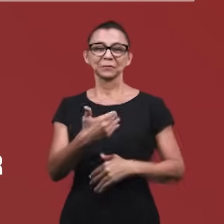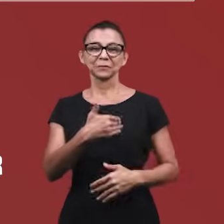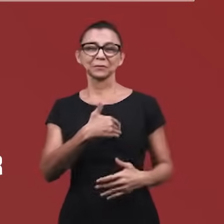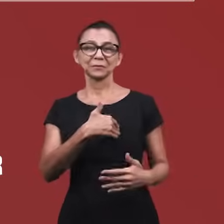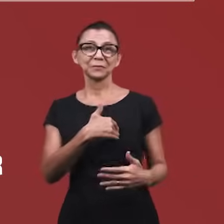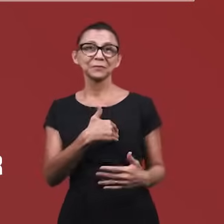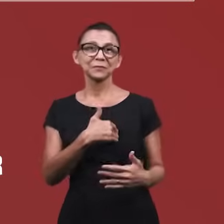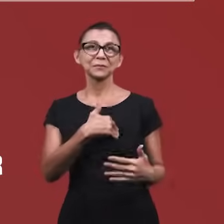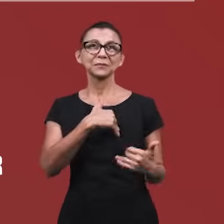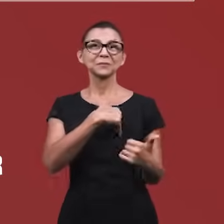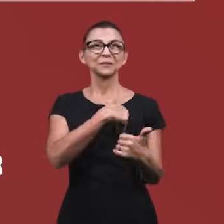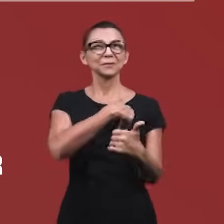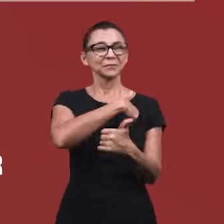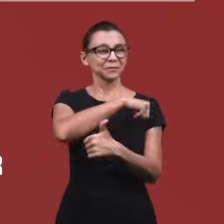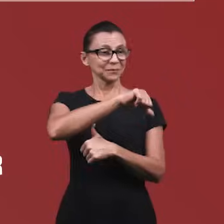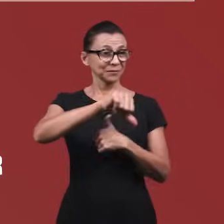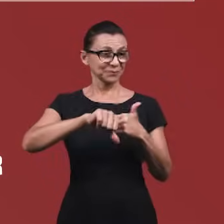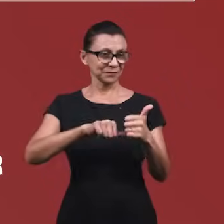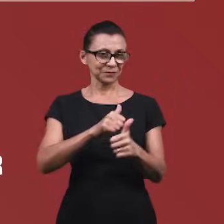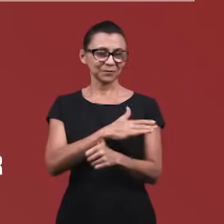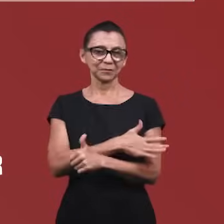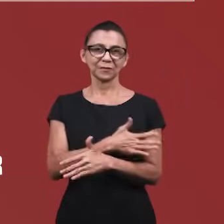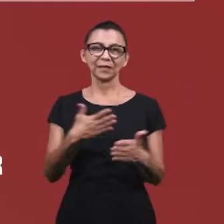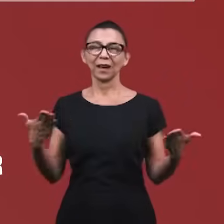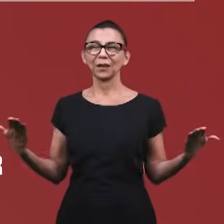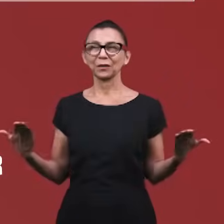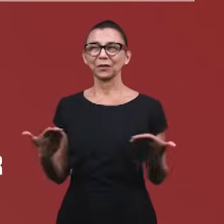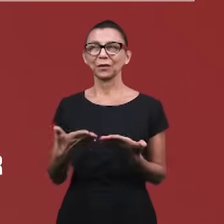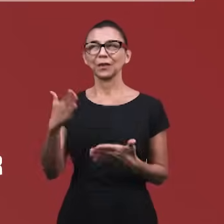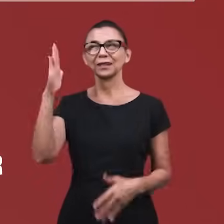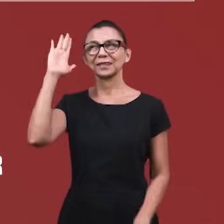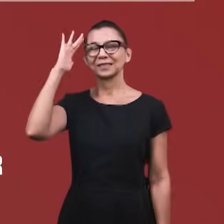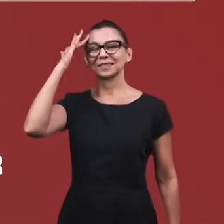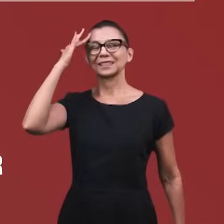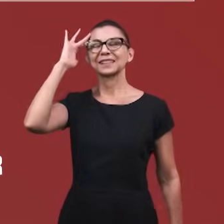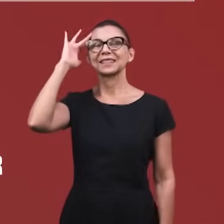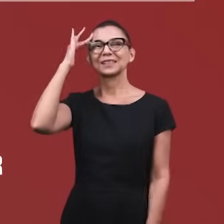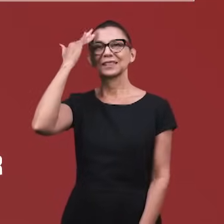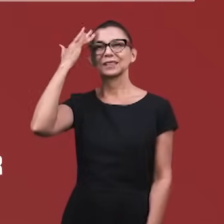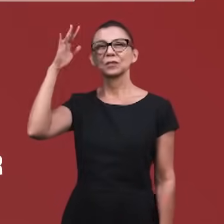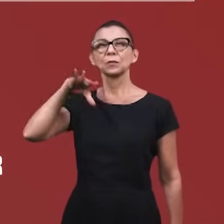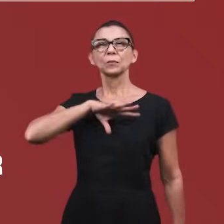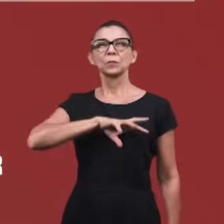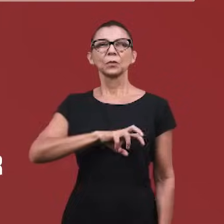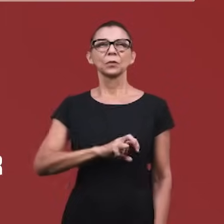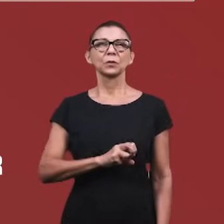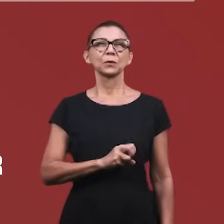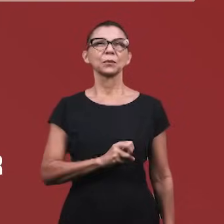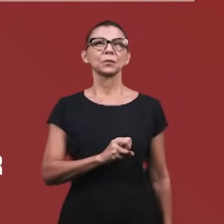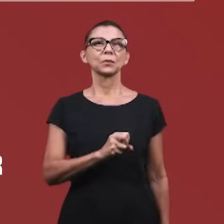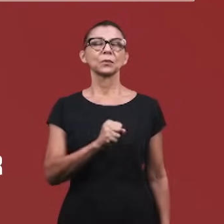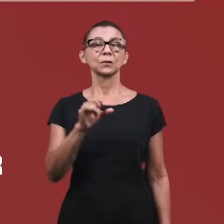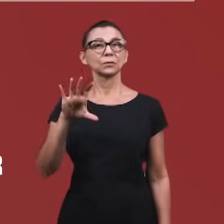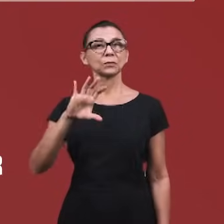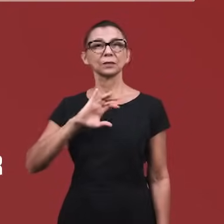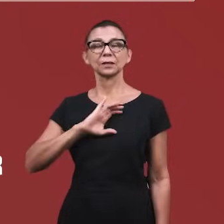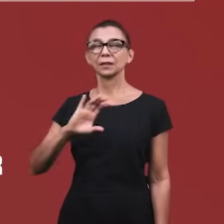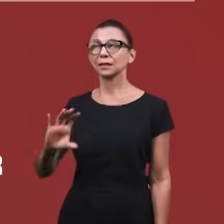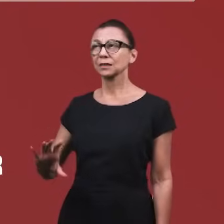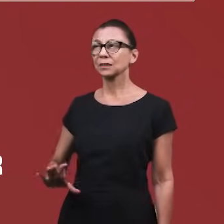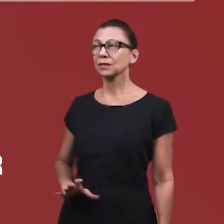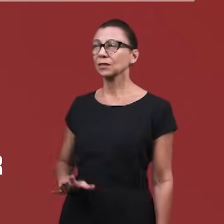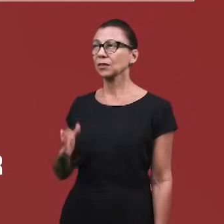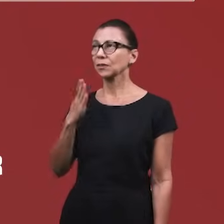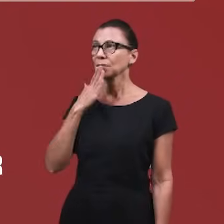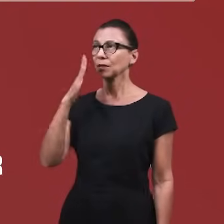Nasci de Novo para entender o amor que Cristo